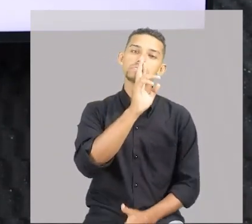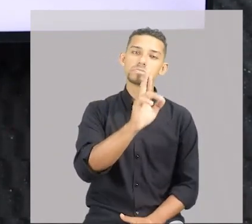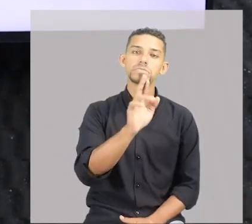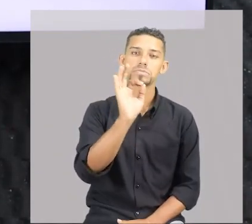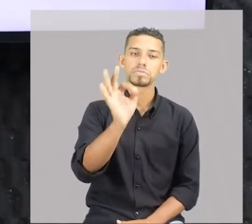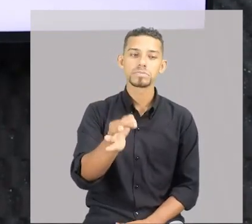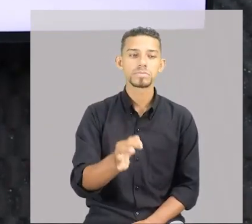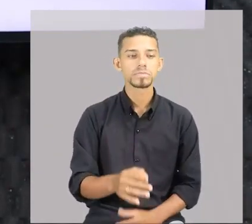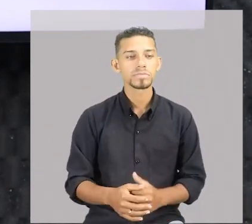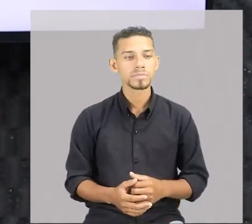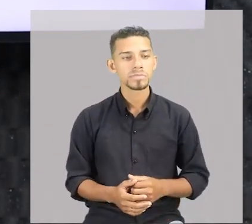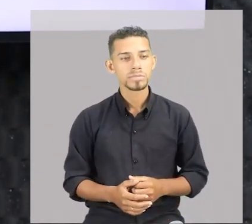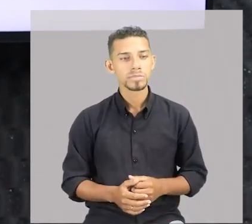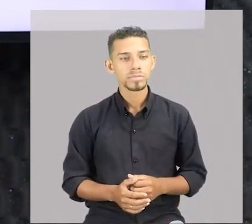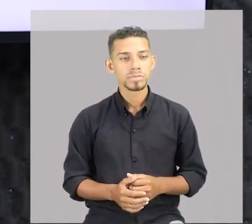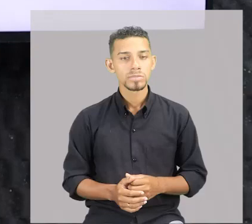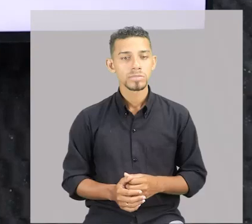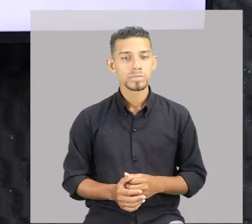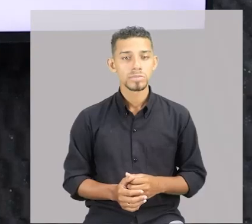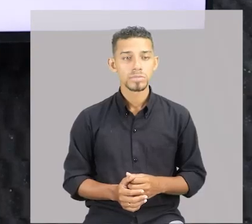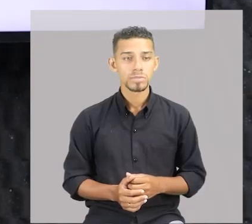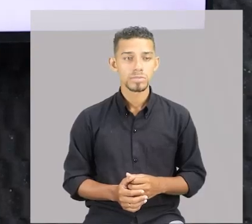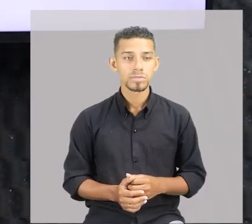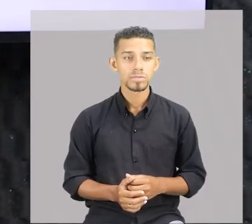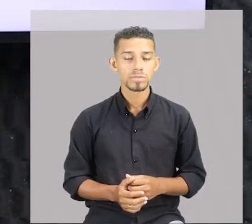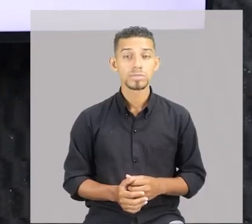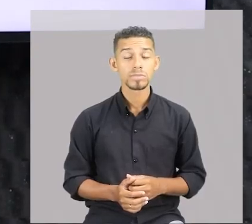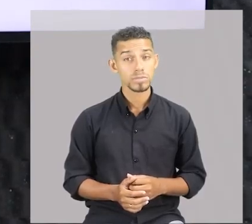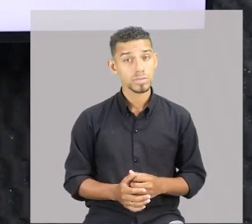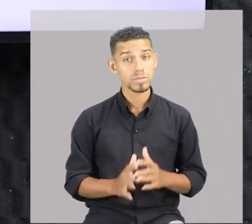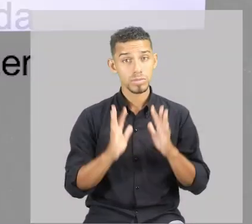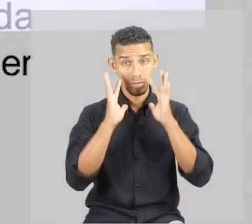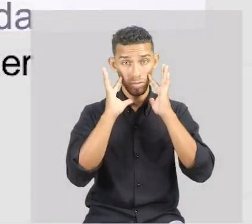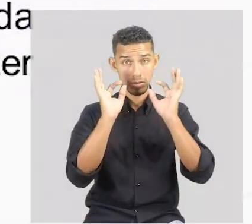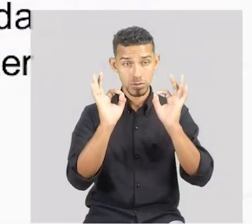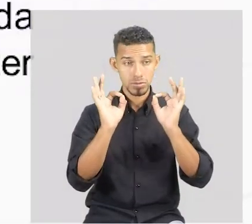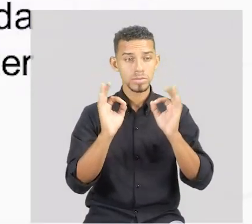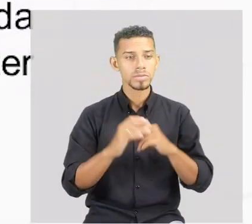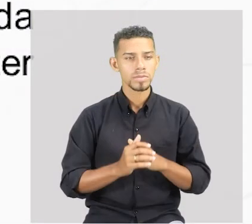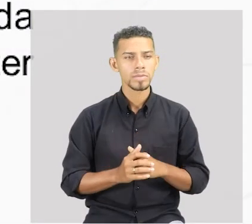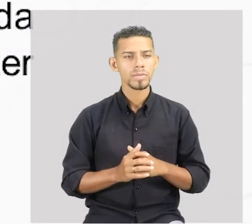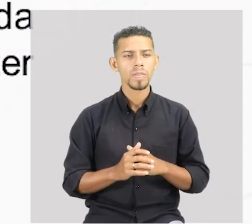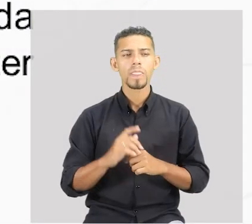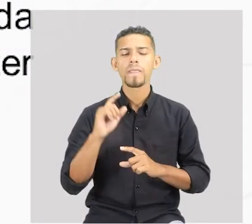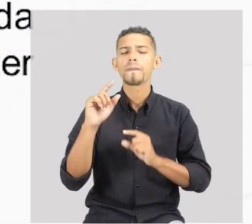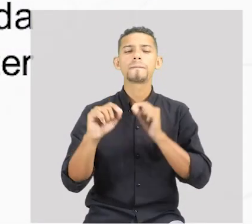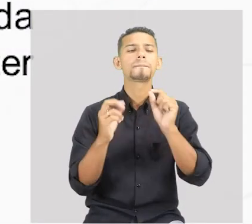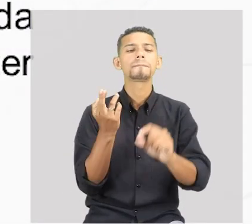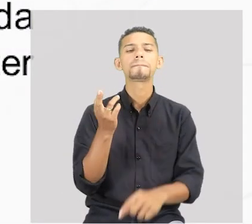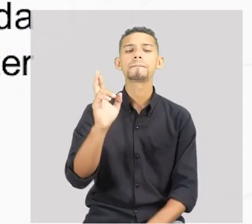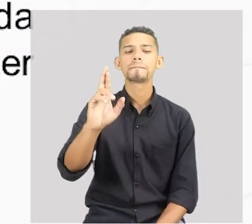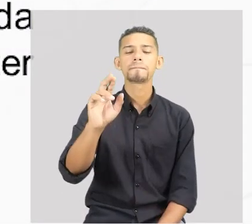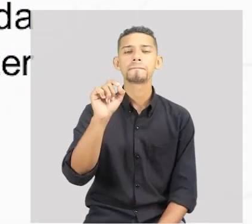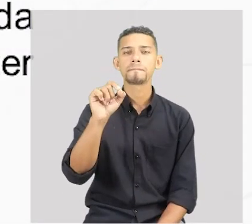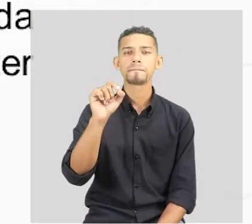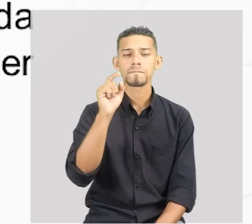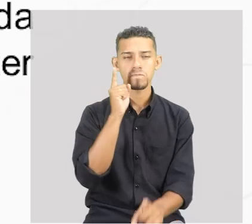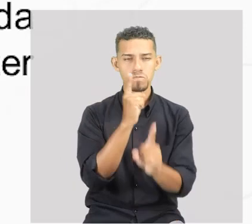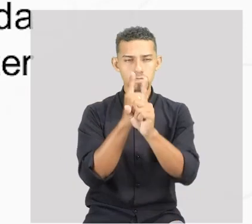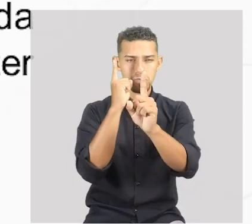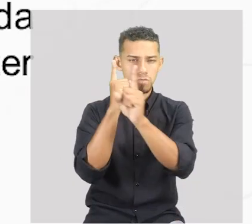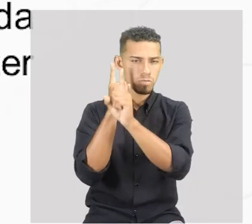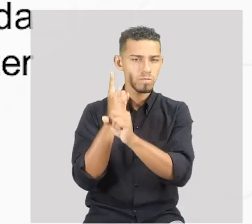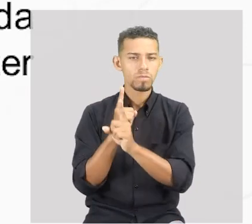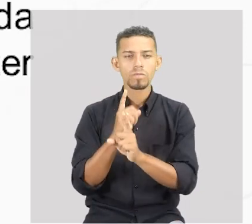acertar a resposta. Vamos lá, a pergunta é a seguinte, atenção. O que representam